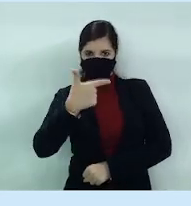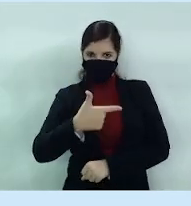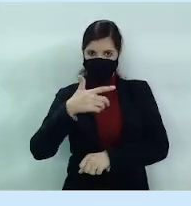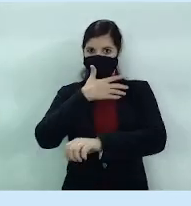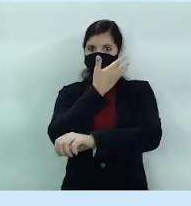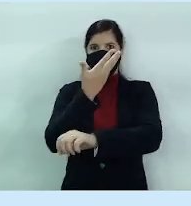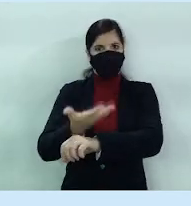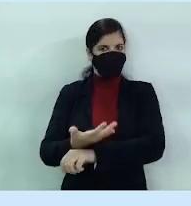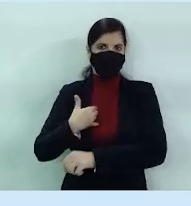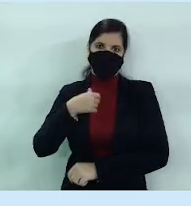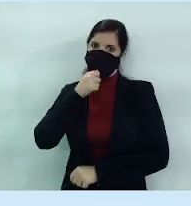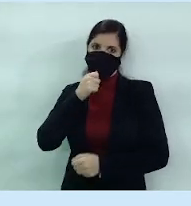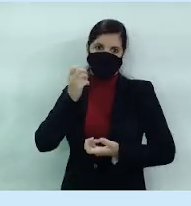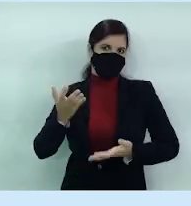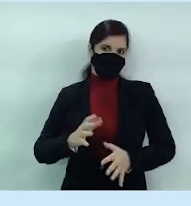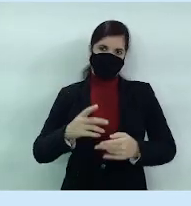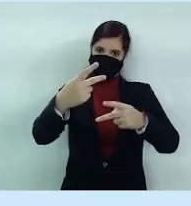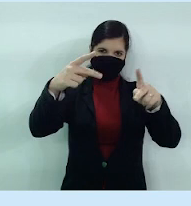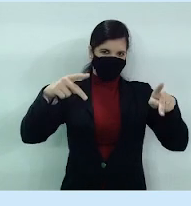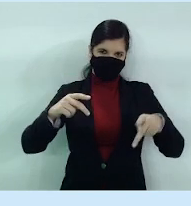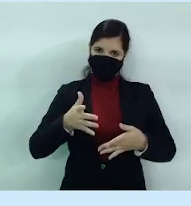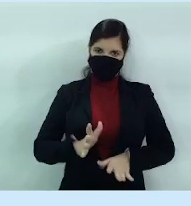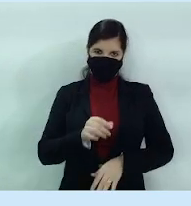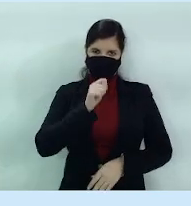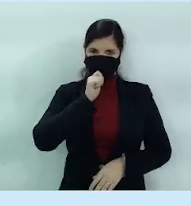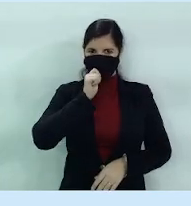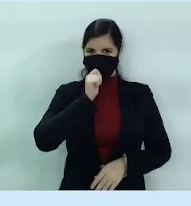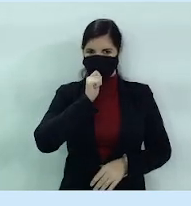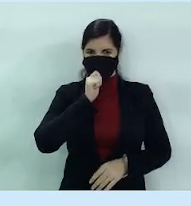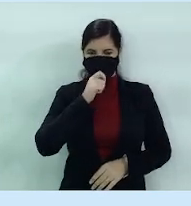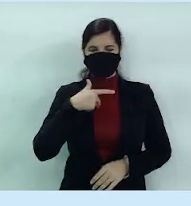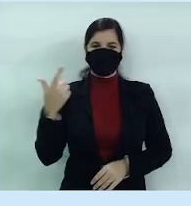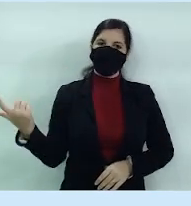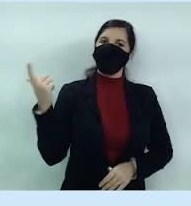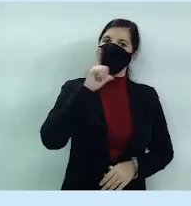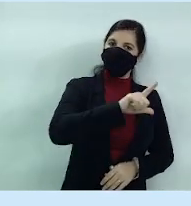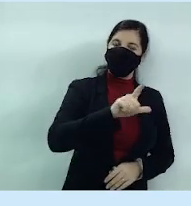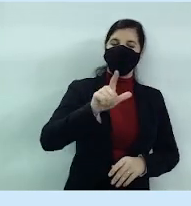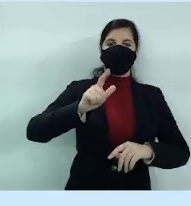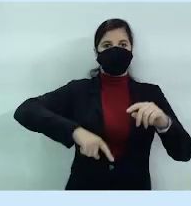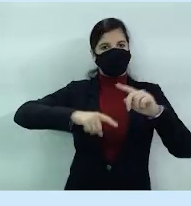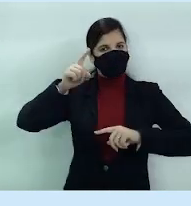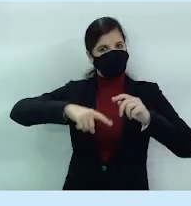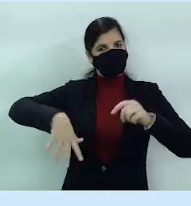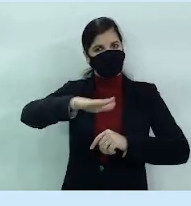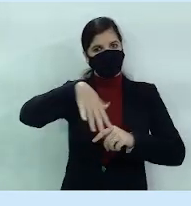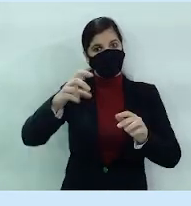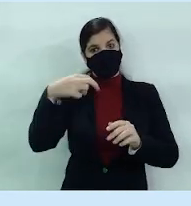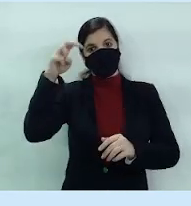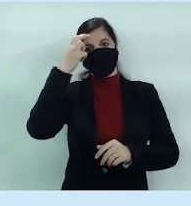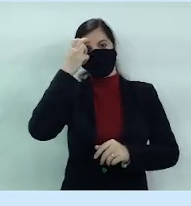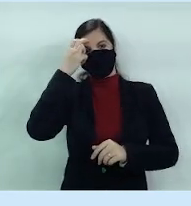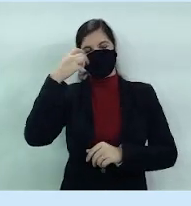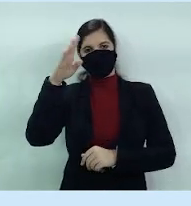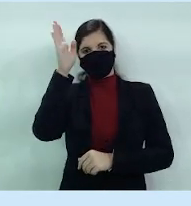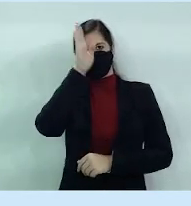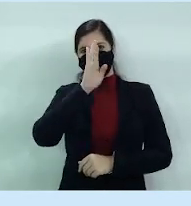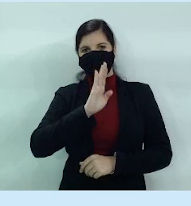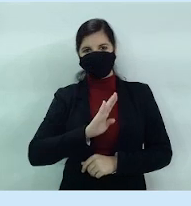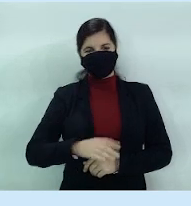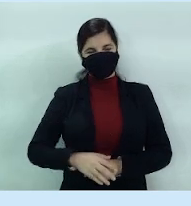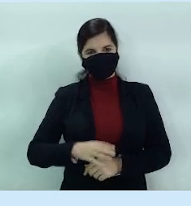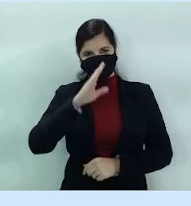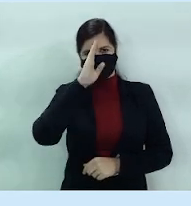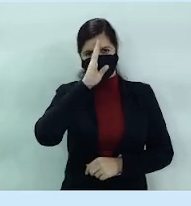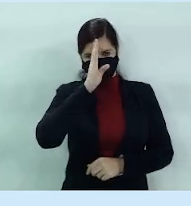1962, eu nem era nascido, nem vocês. E ainda trazendo aí alguns elementos da cultura brasileira,